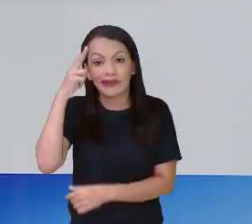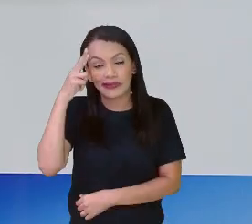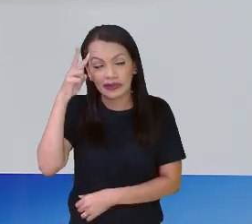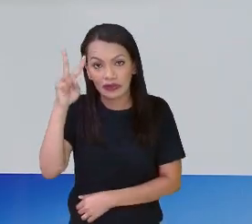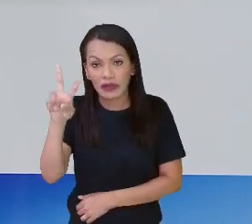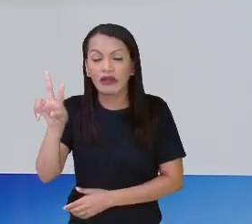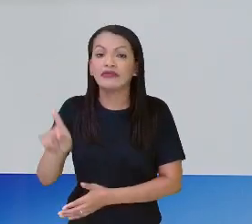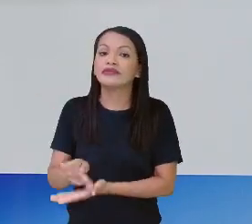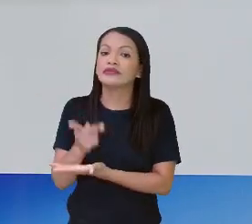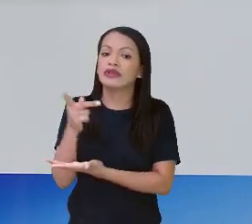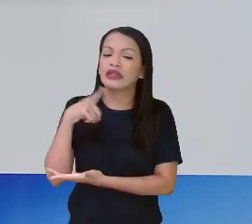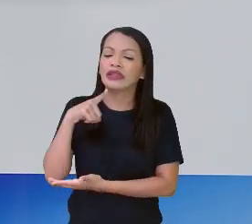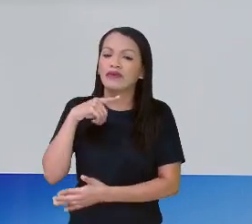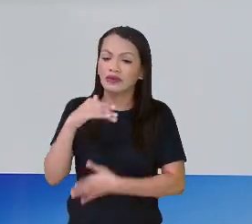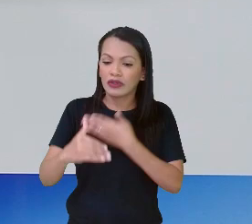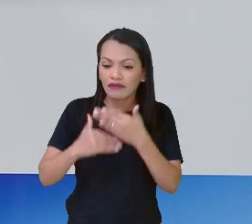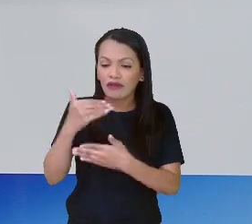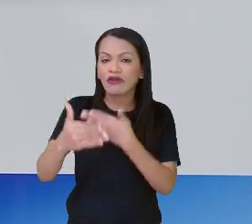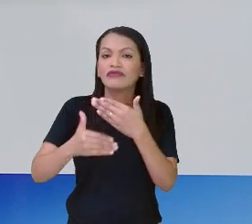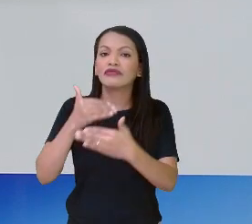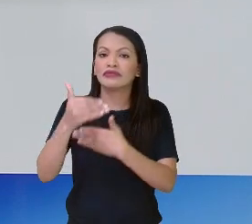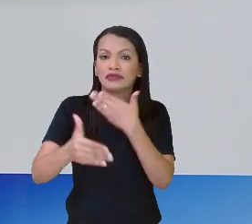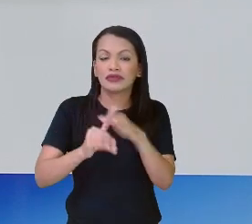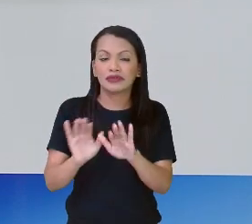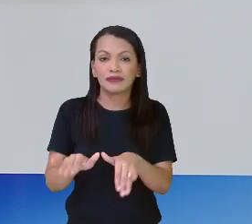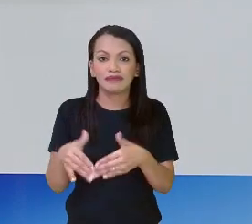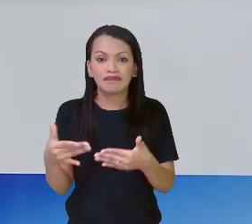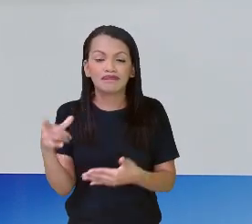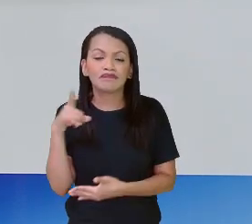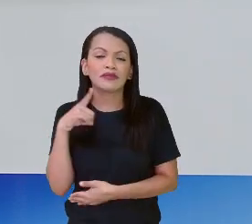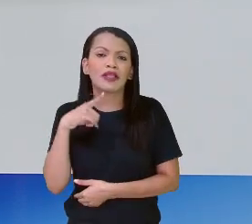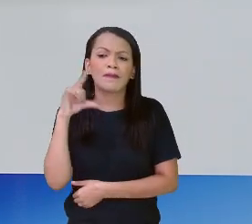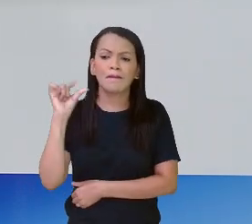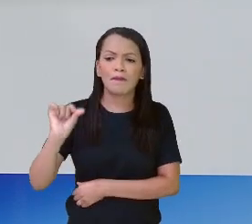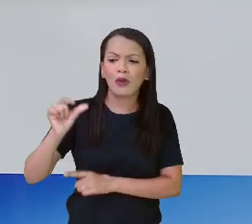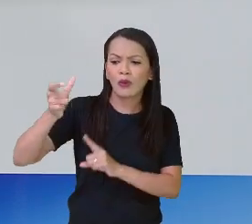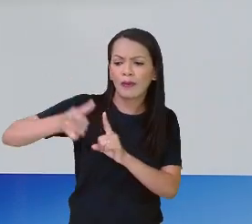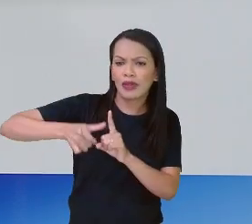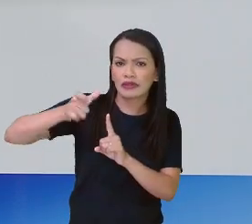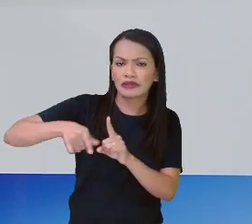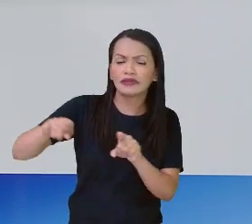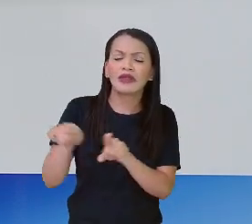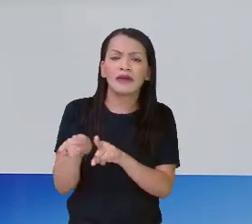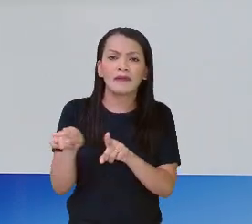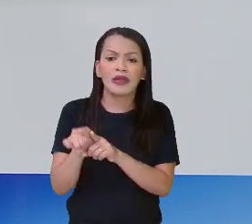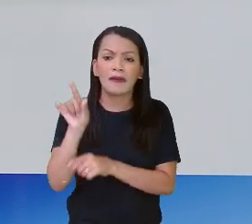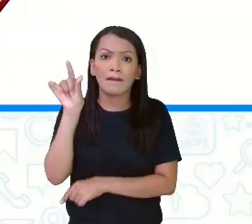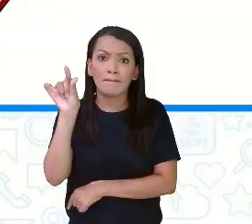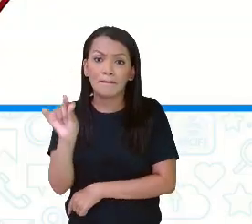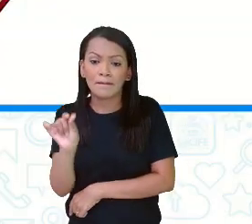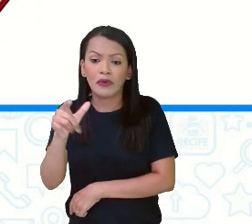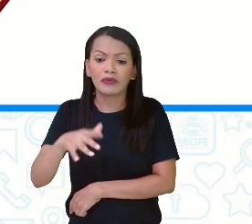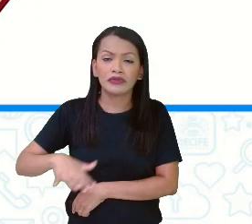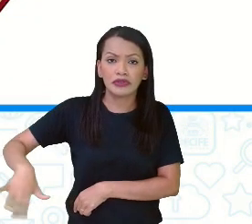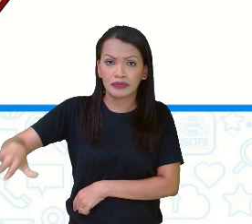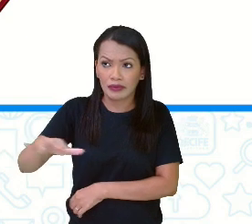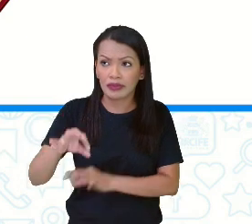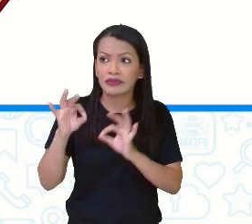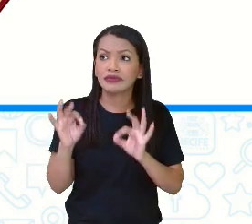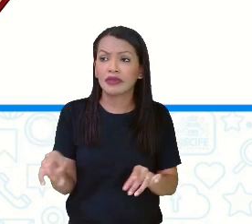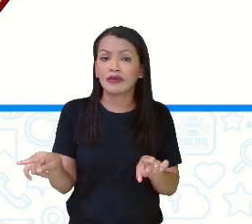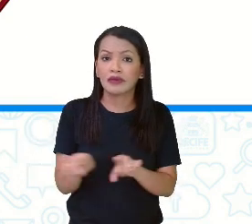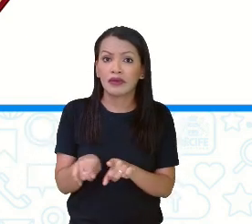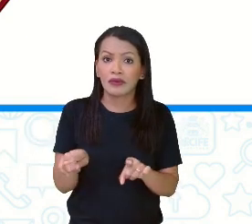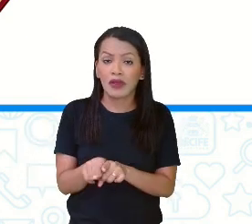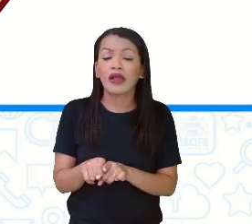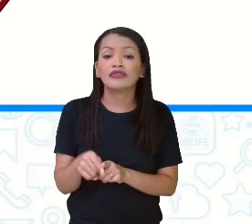ali, né, tem o seu desenvolver, ela é desenvolvida, então tem poucas personagens e poucos espaços. Pois como a história